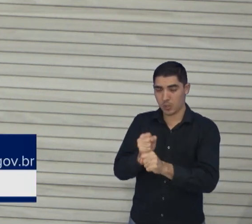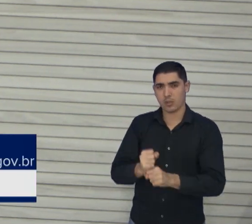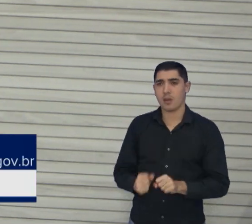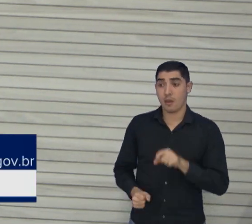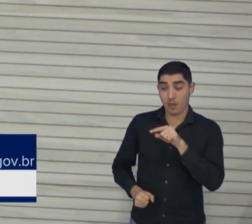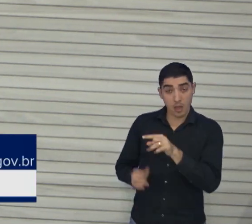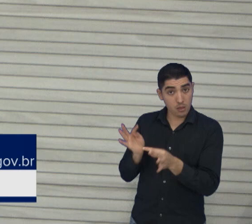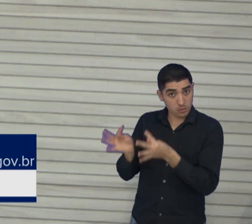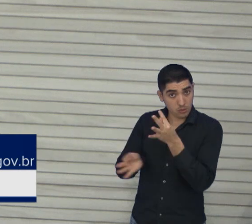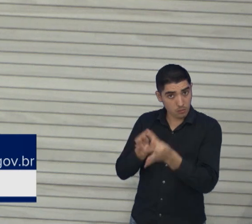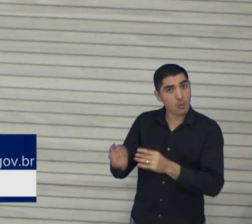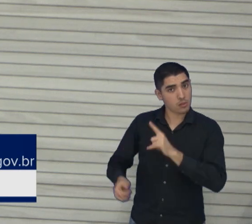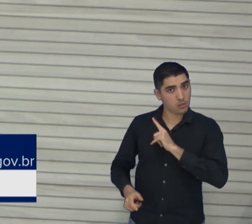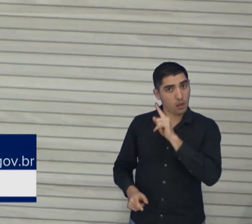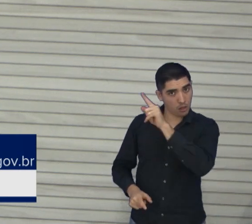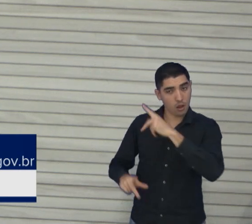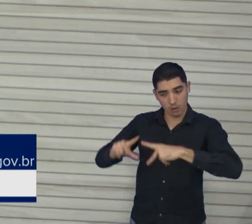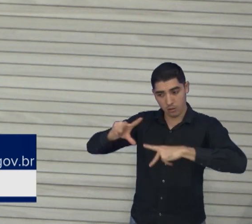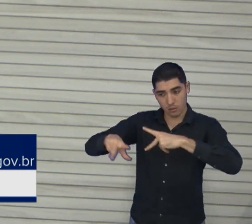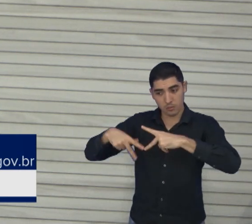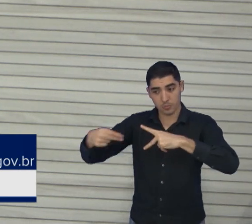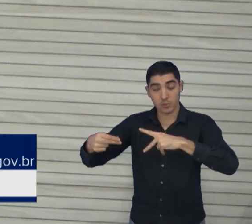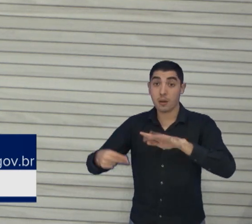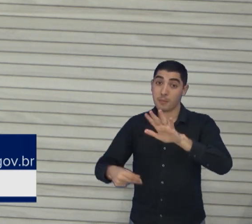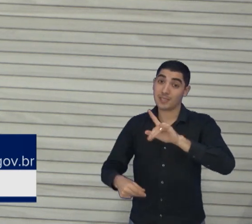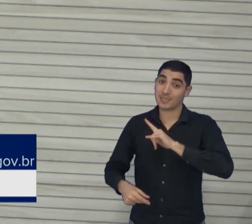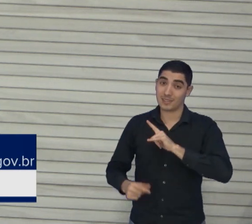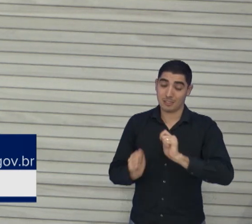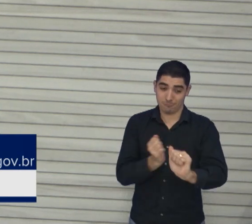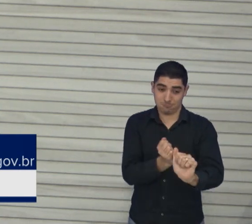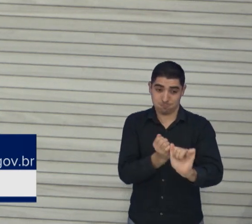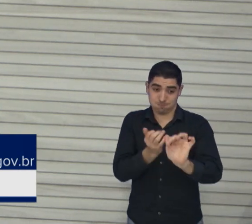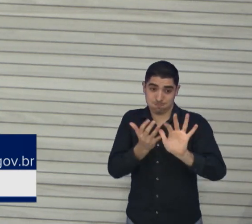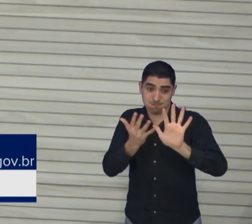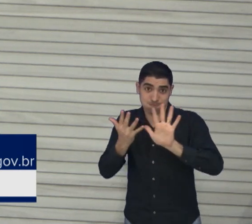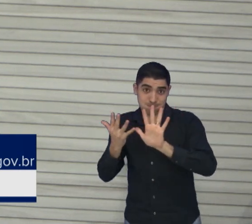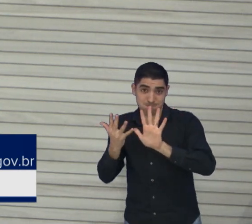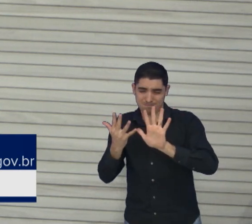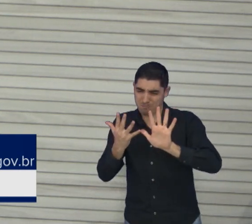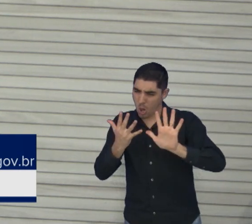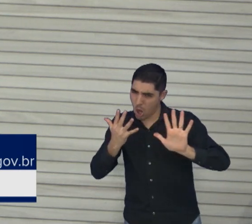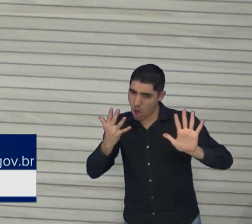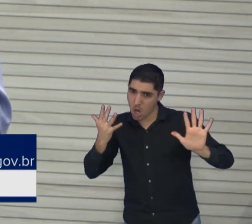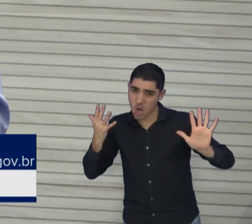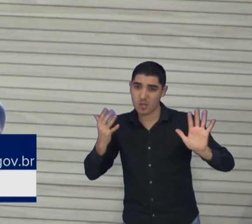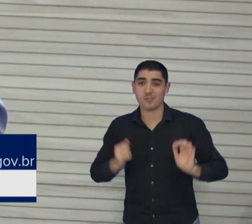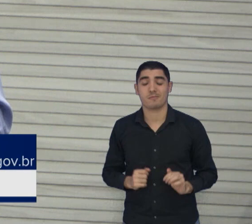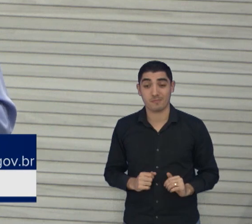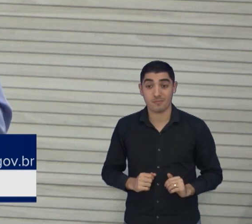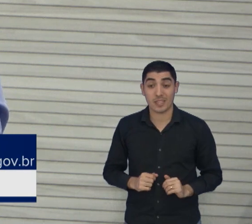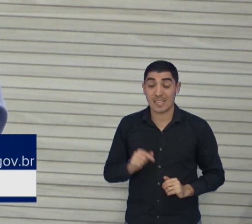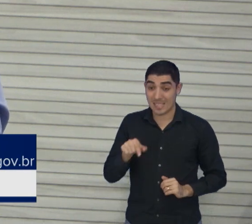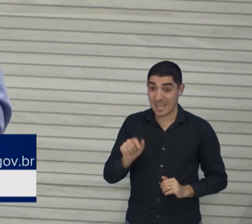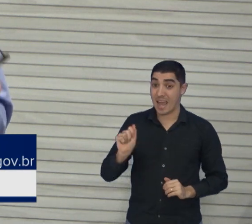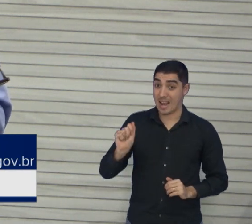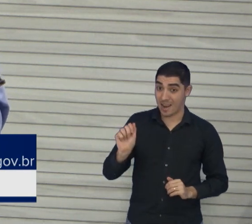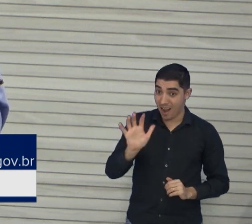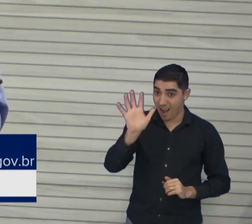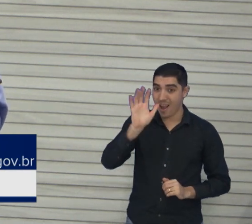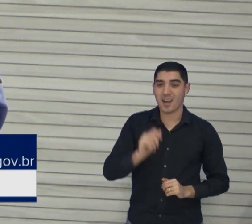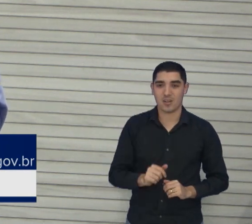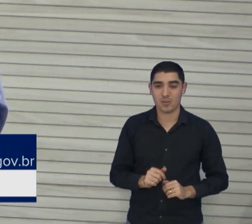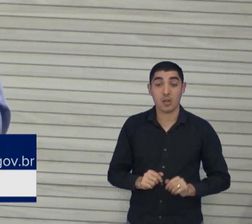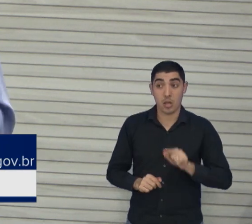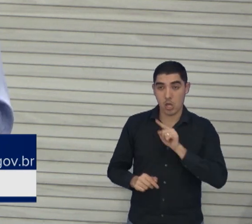XII, mas existe uma fila grande e um custo alto, e esse custo não é totalmente coberto